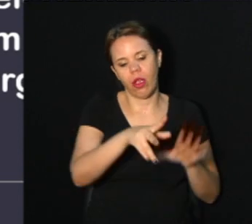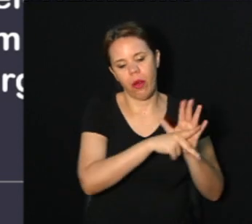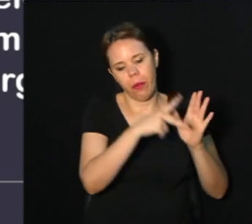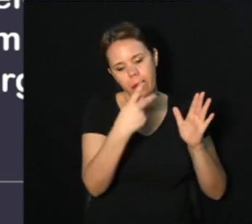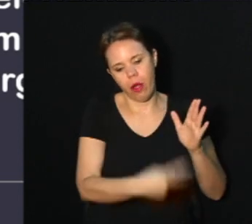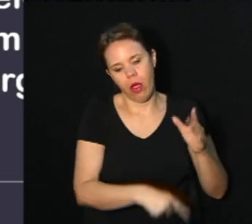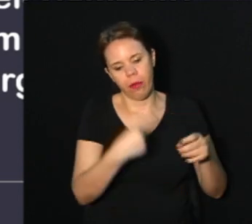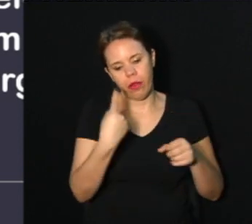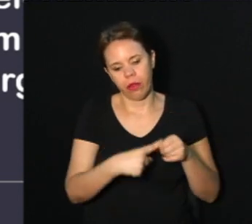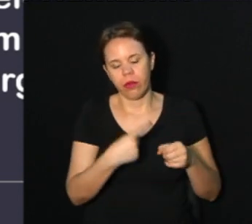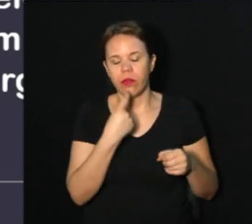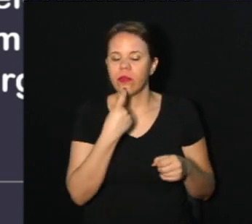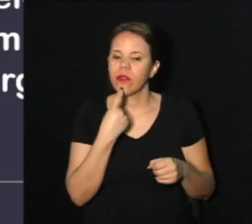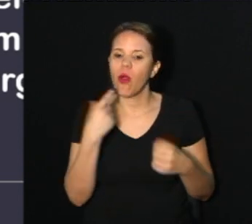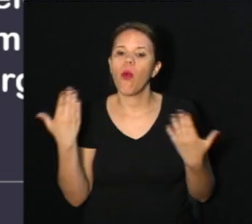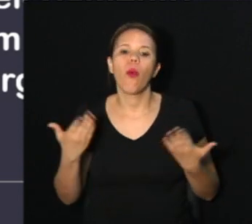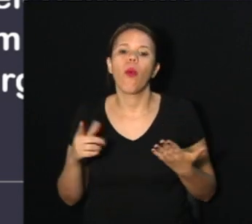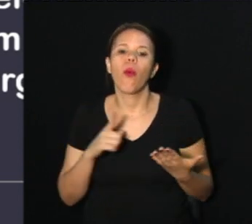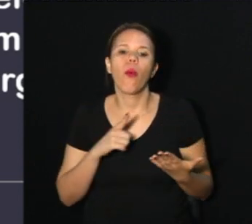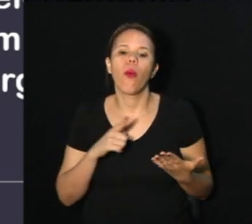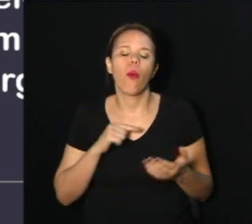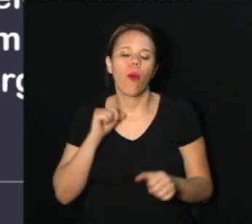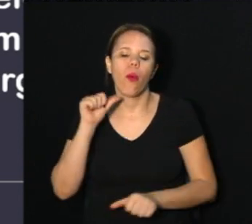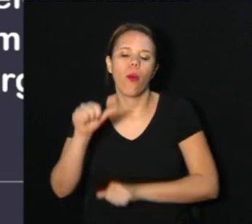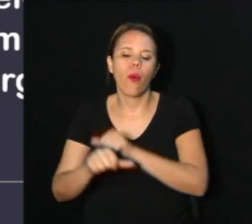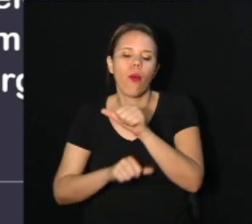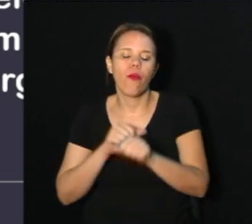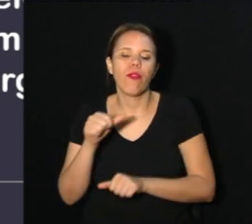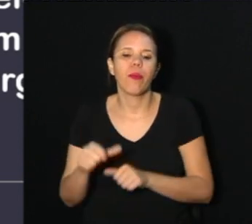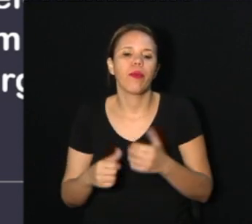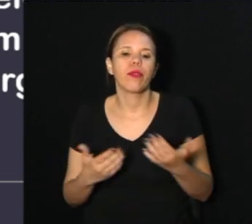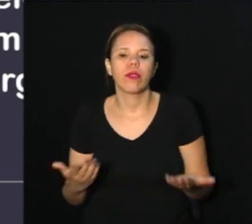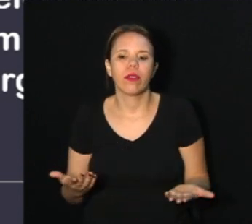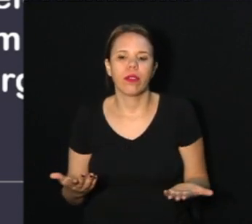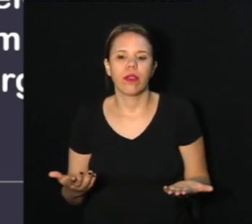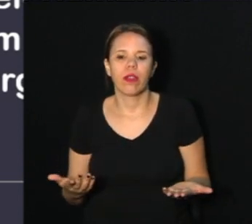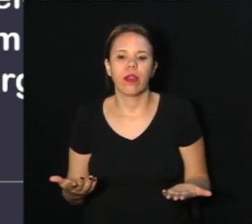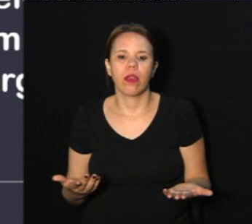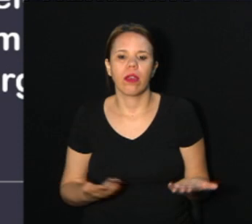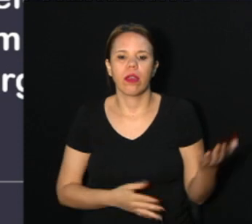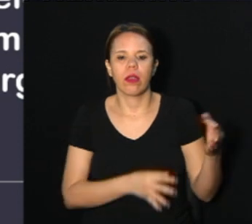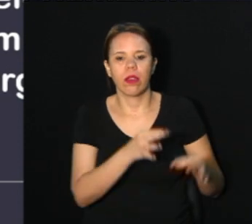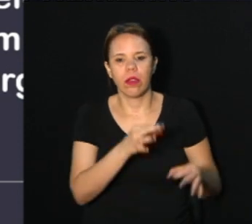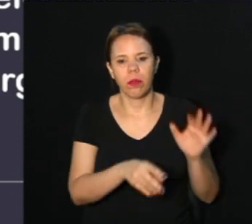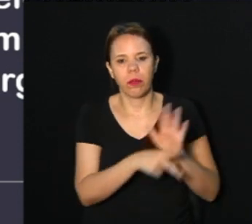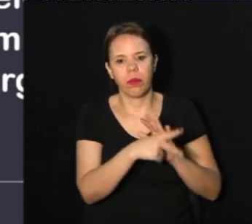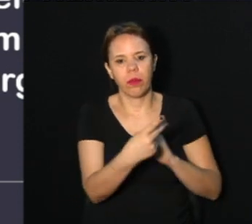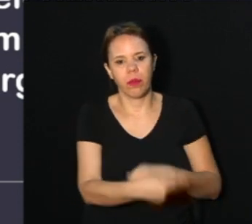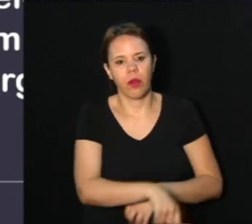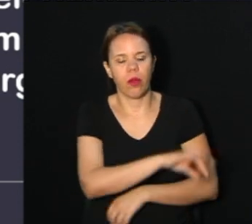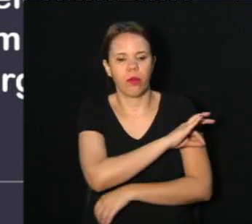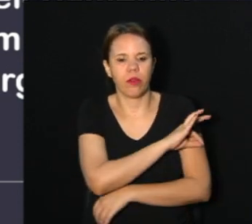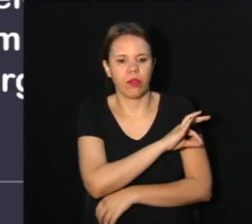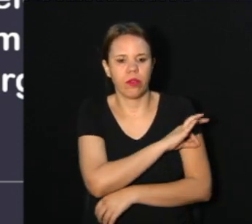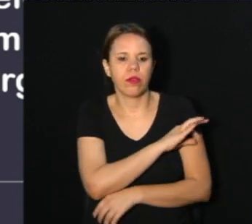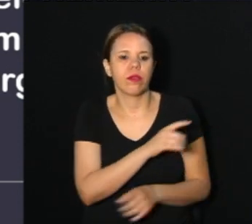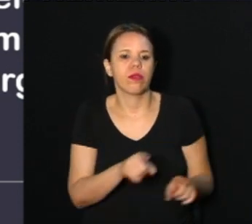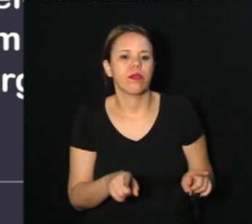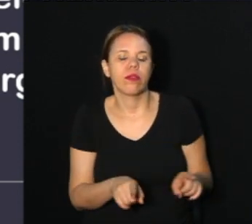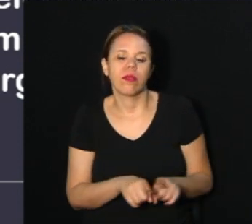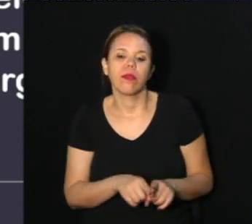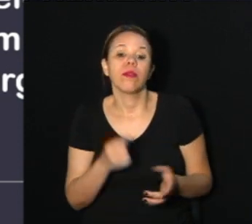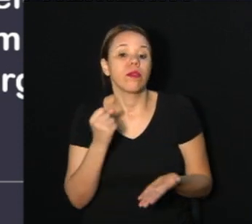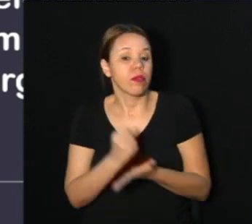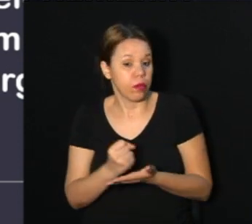que nós temos hoje e o que vai mudar com a Procuradoria-Geral do município? Nós temos os procuradores, eles são contratados